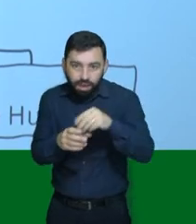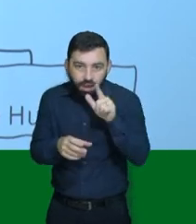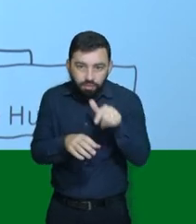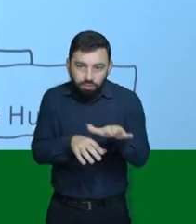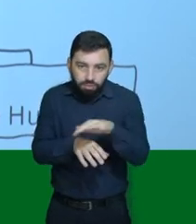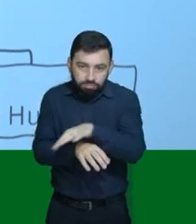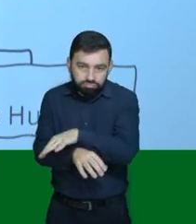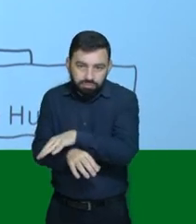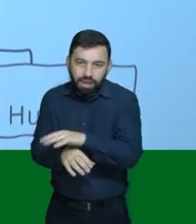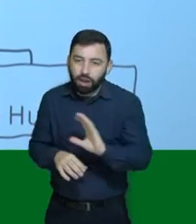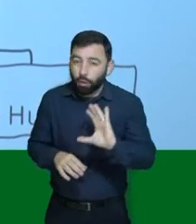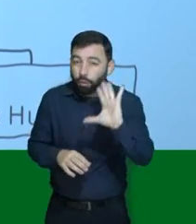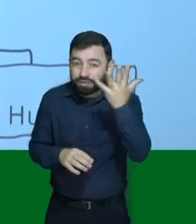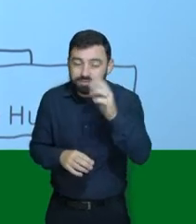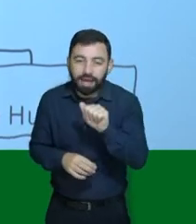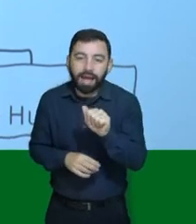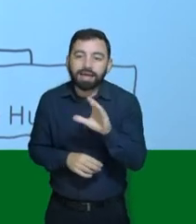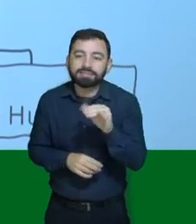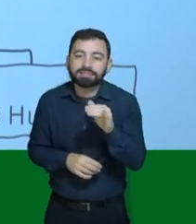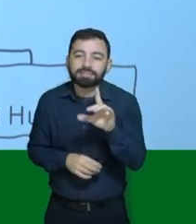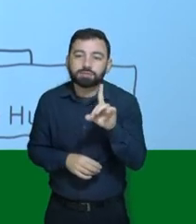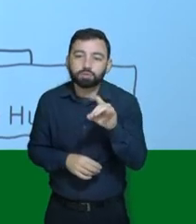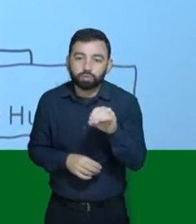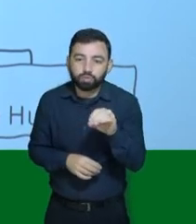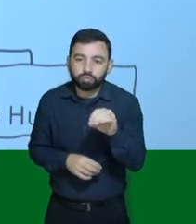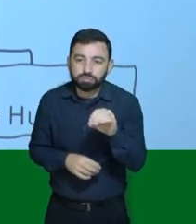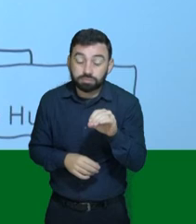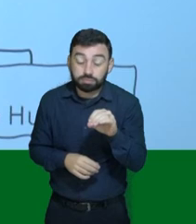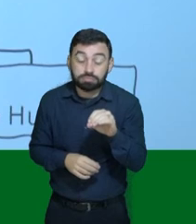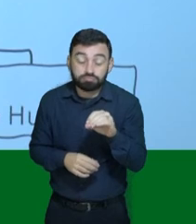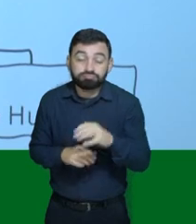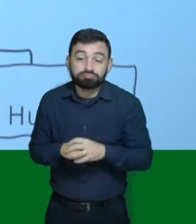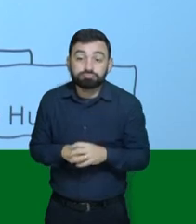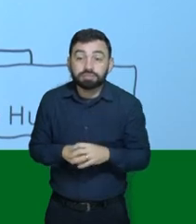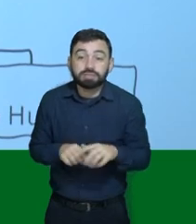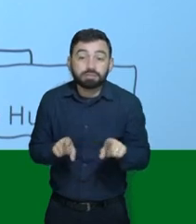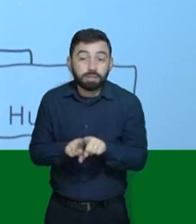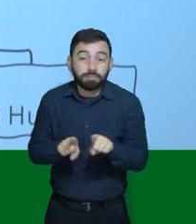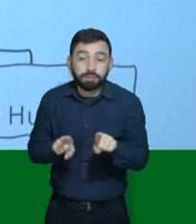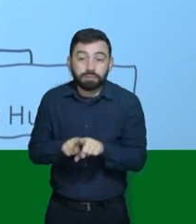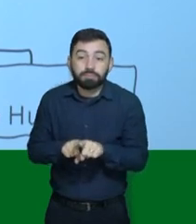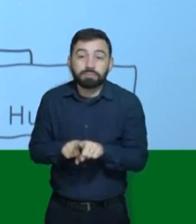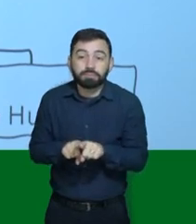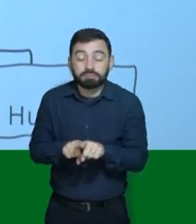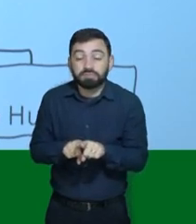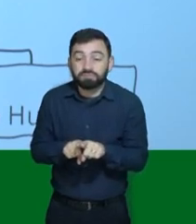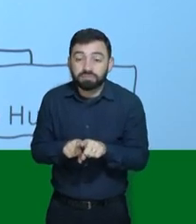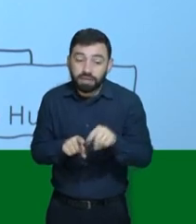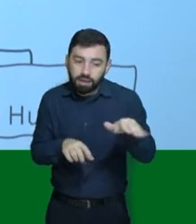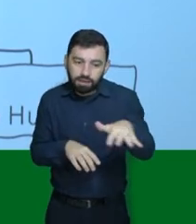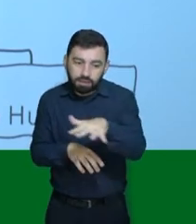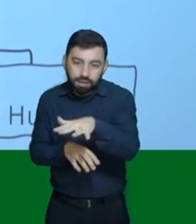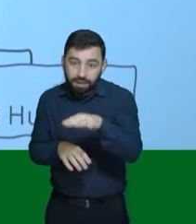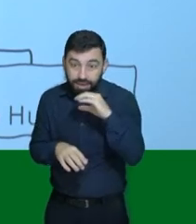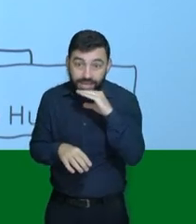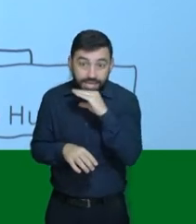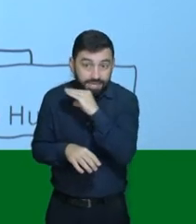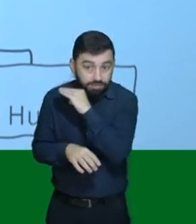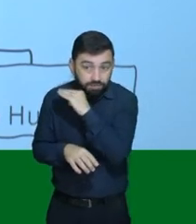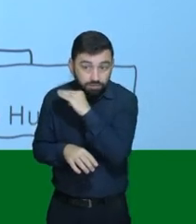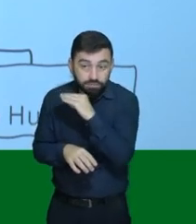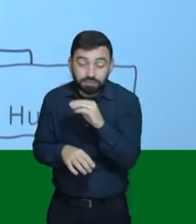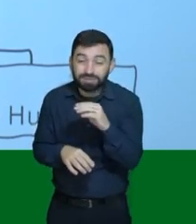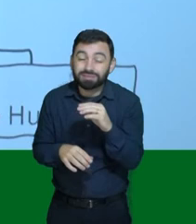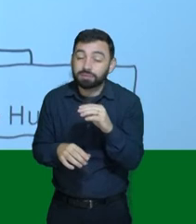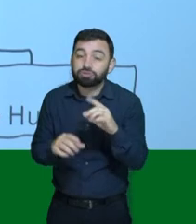a acidificação dos oceanos, então os oceanos estão ficando mais ácidos. E um oceano mais quente, ele tem